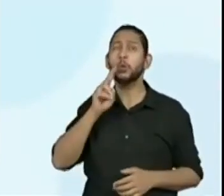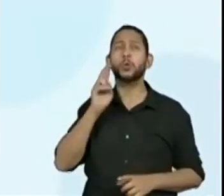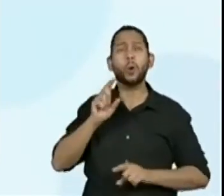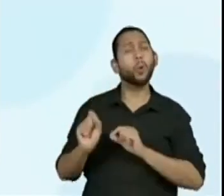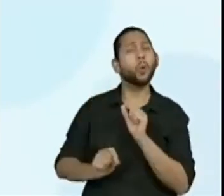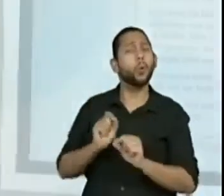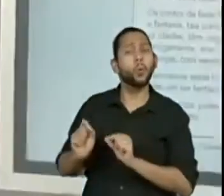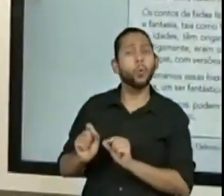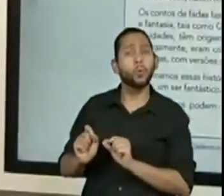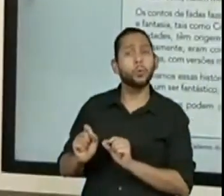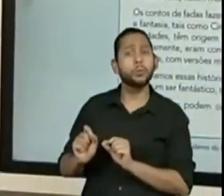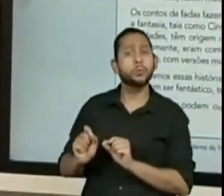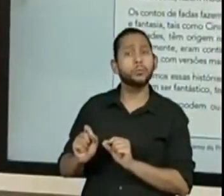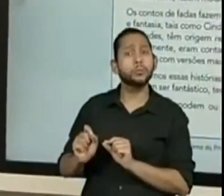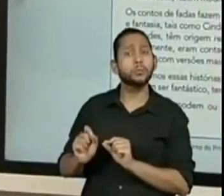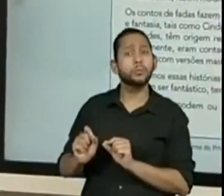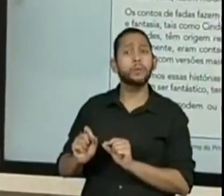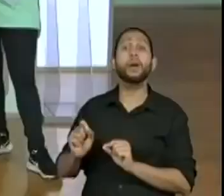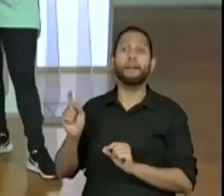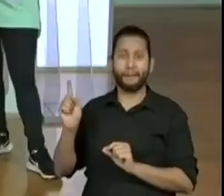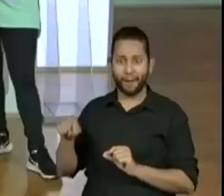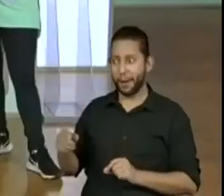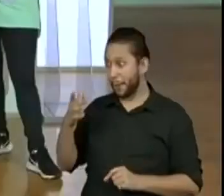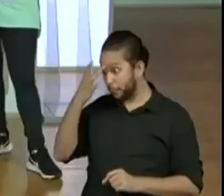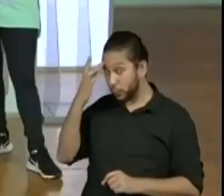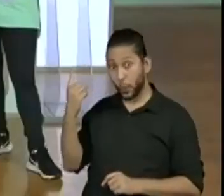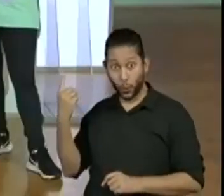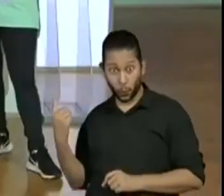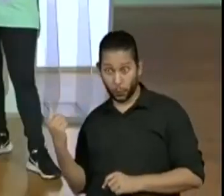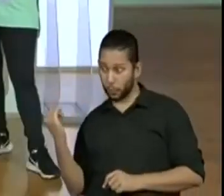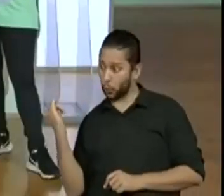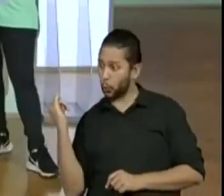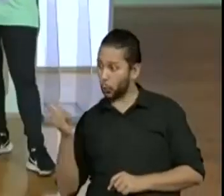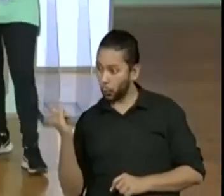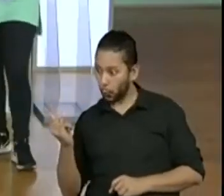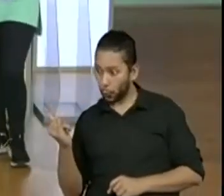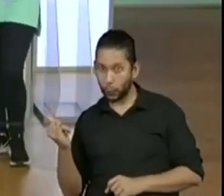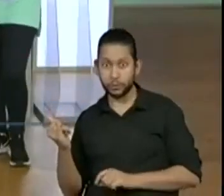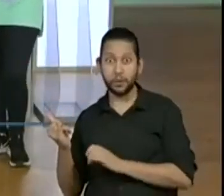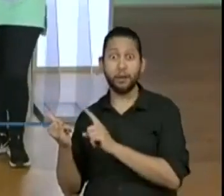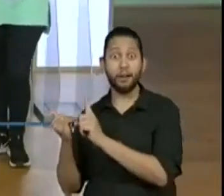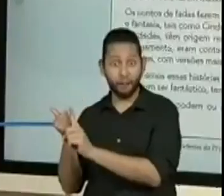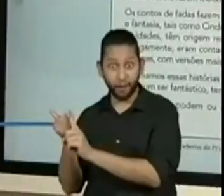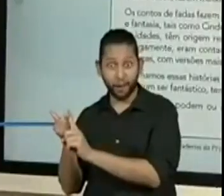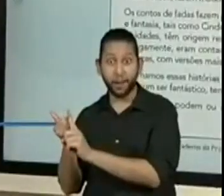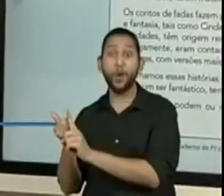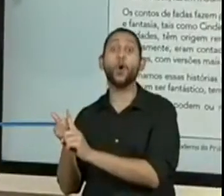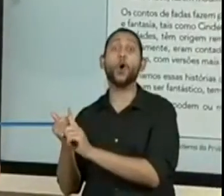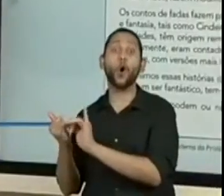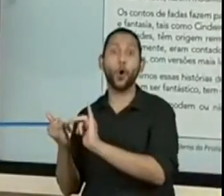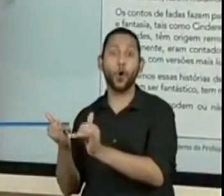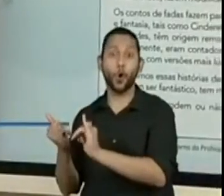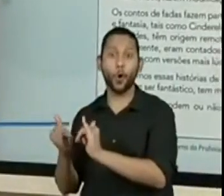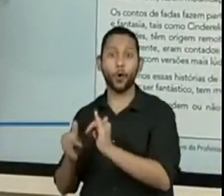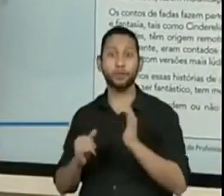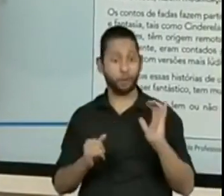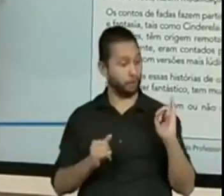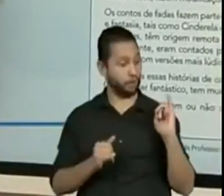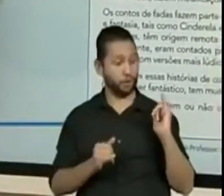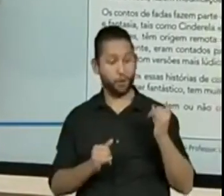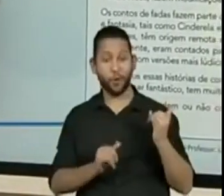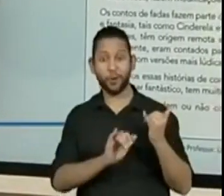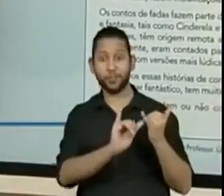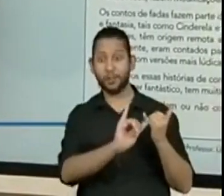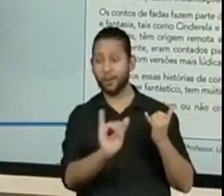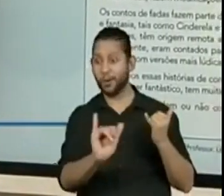repassadas como? Oralmente aí, oralmente, né? Todas as histórias eram repassadas oralmente. Então